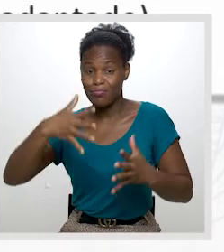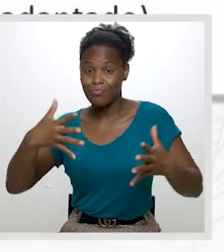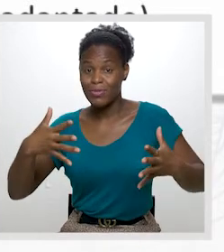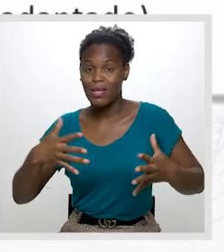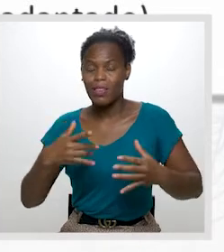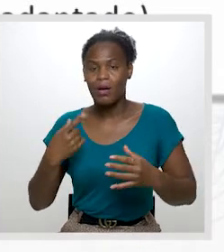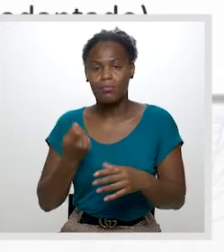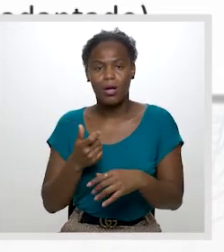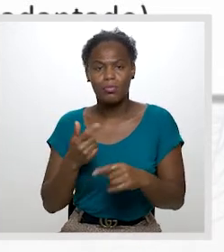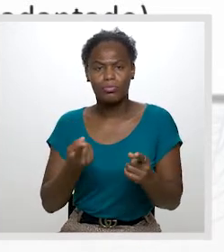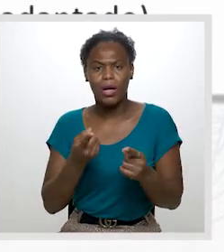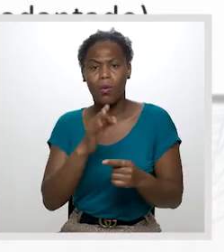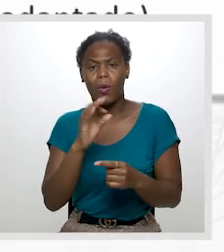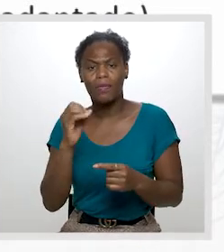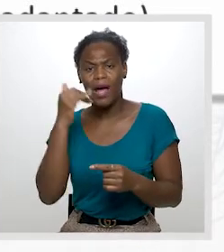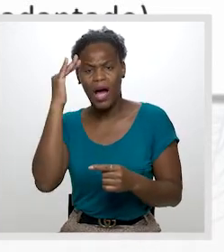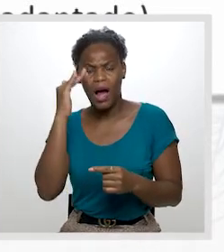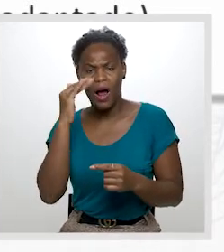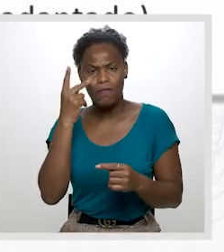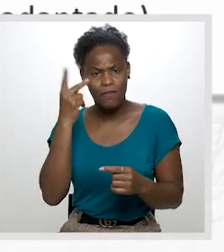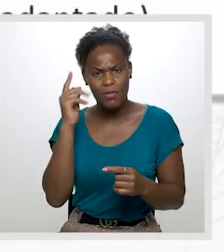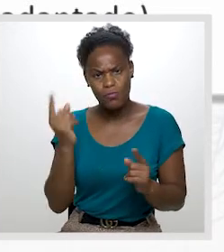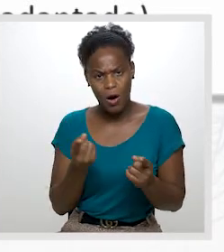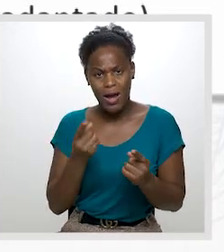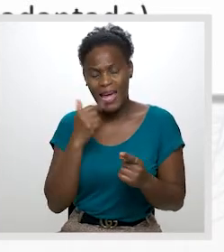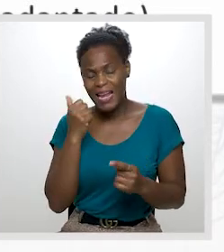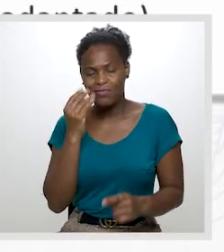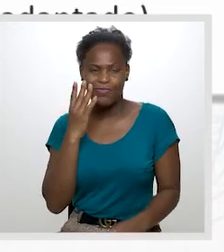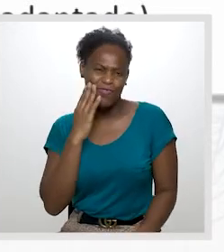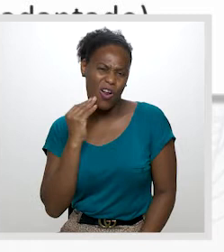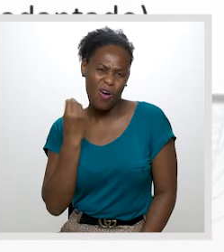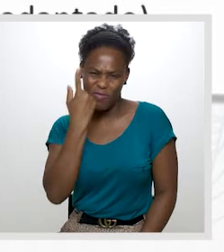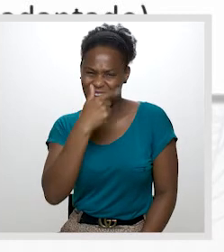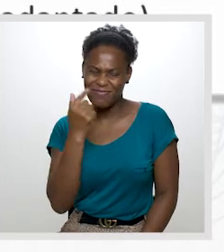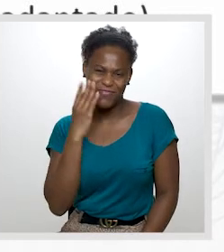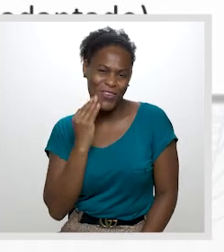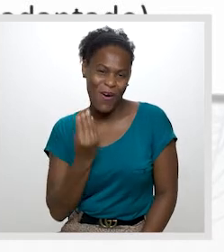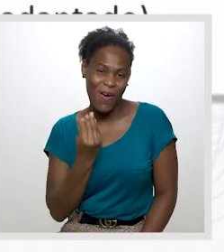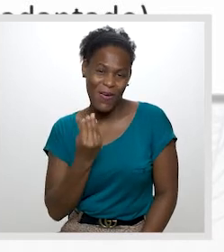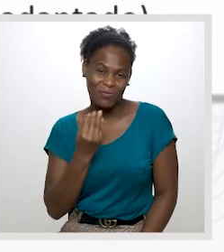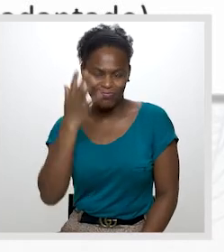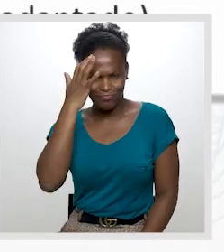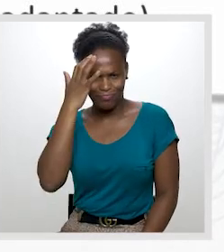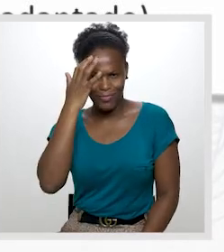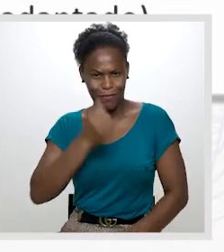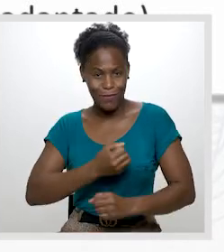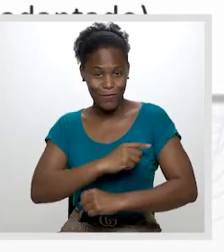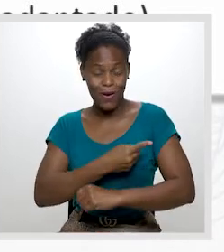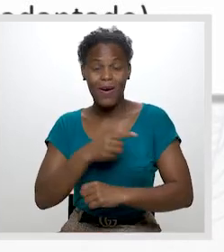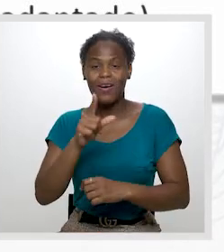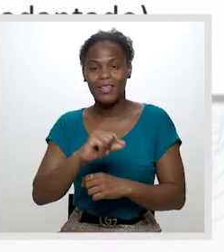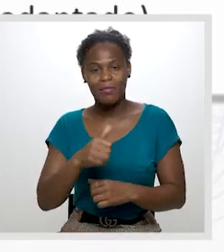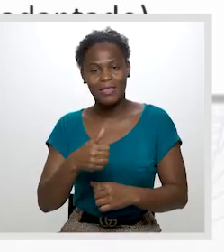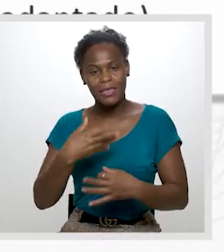aumentar. Durante os breves 40 anos de vida, este homem tímido, cerebral, cultíssimo, quase